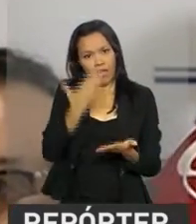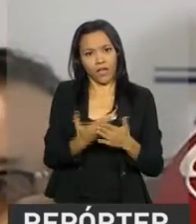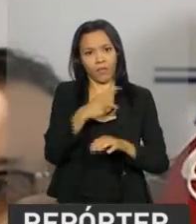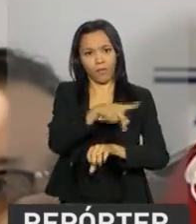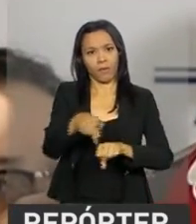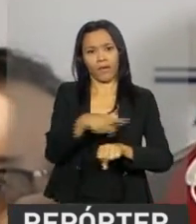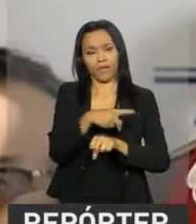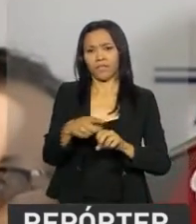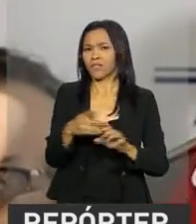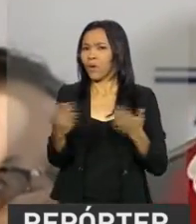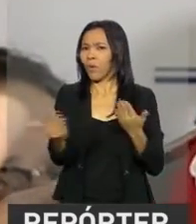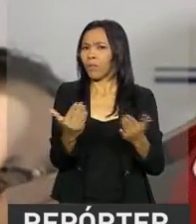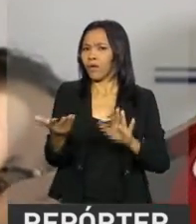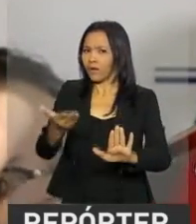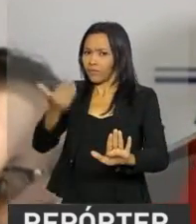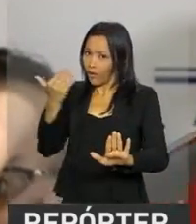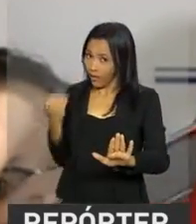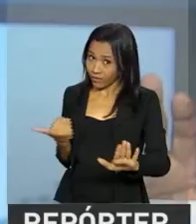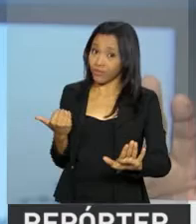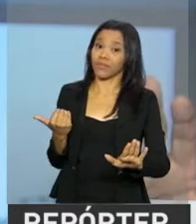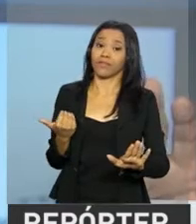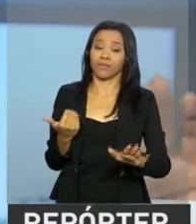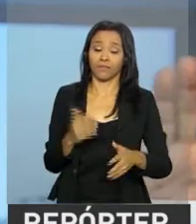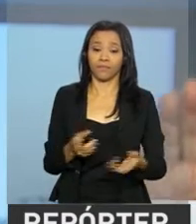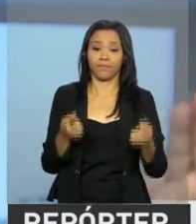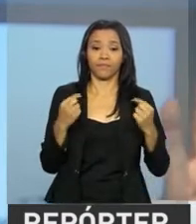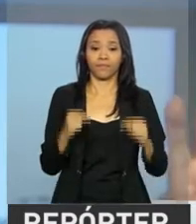bem melhores do que aquelas que nós tínhamos no início do ano.